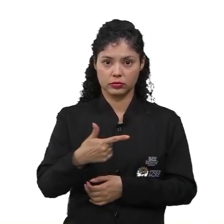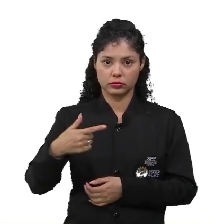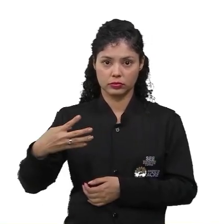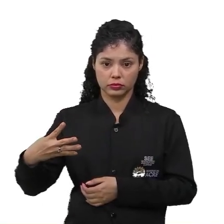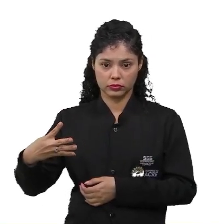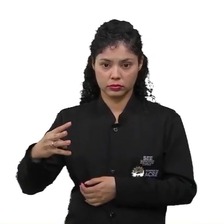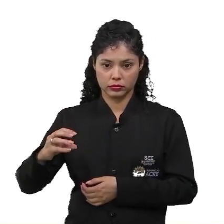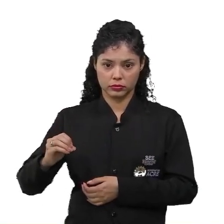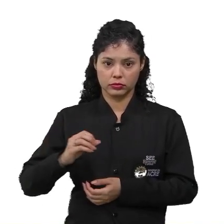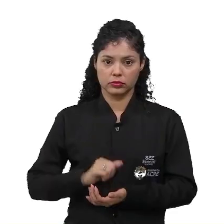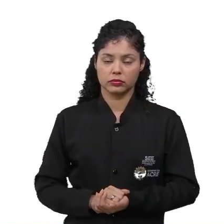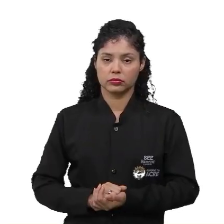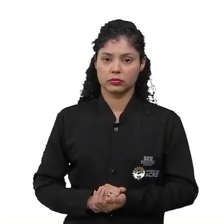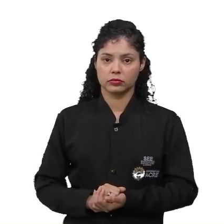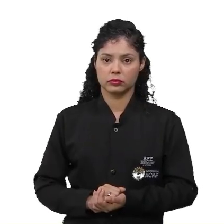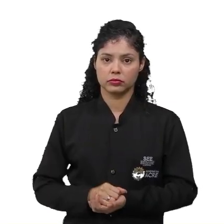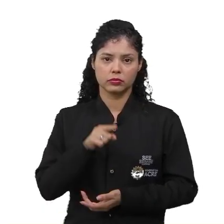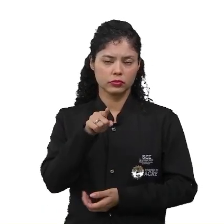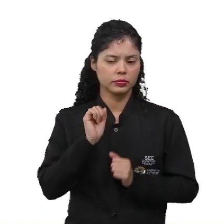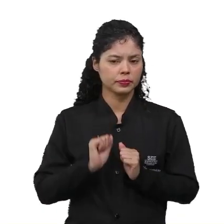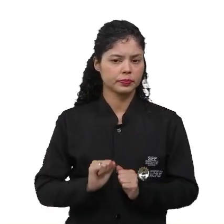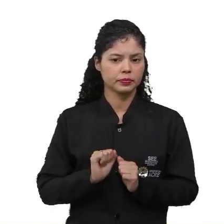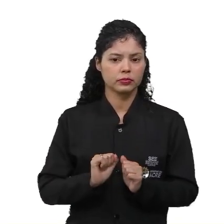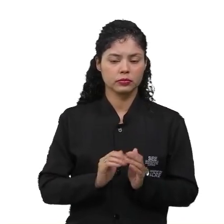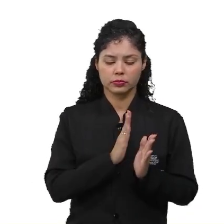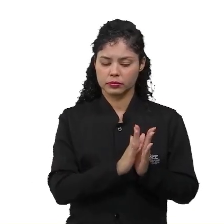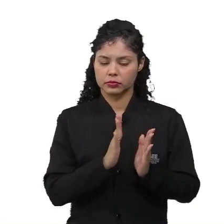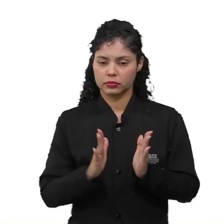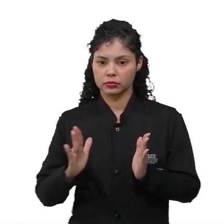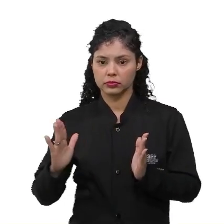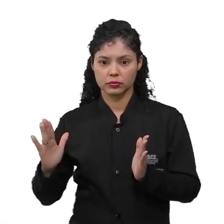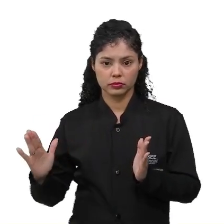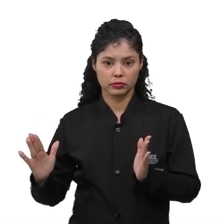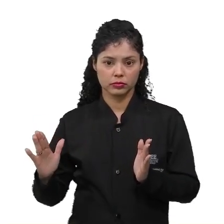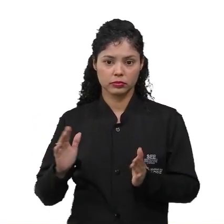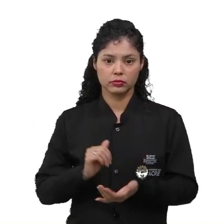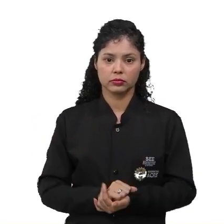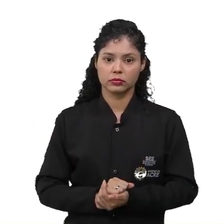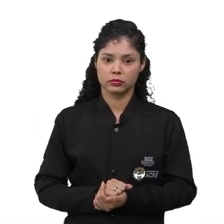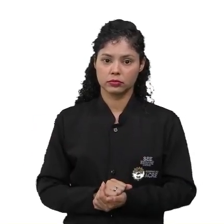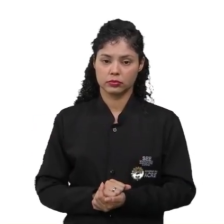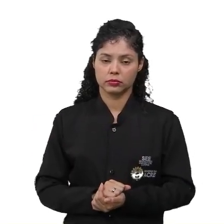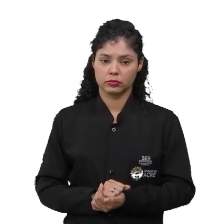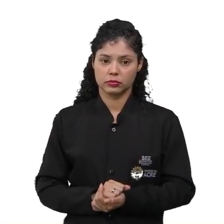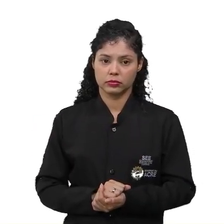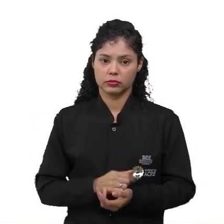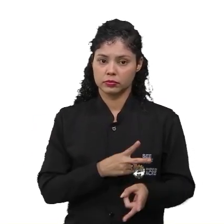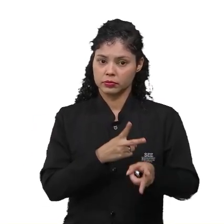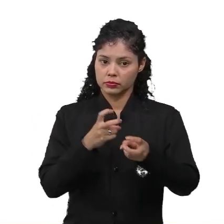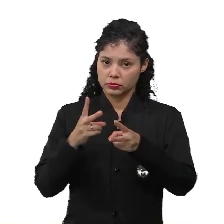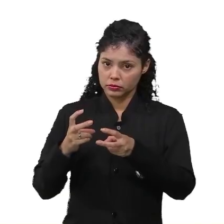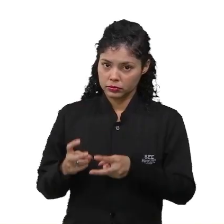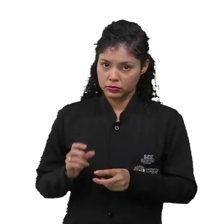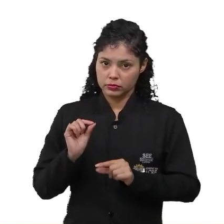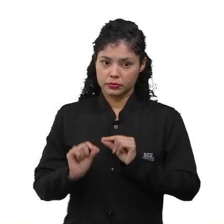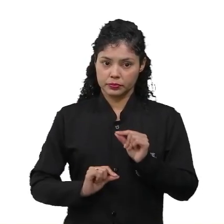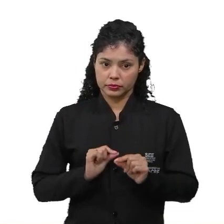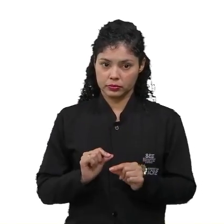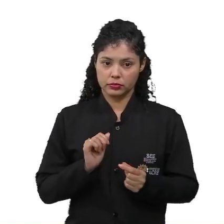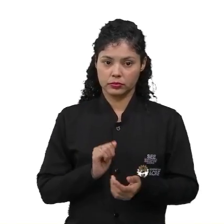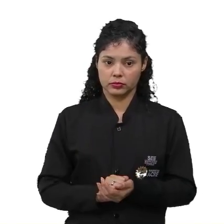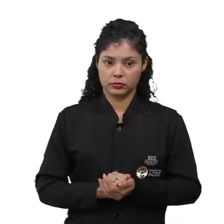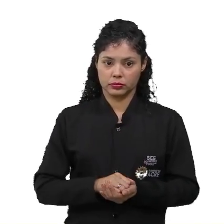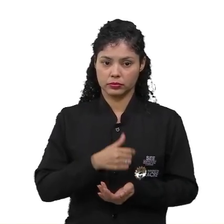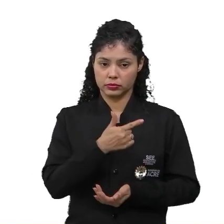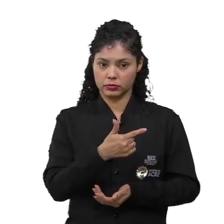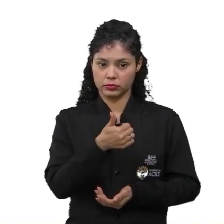1024. Você pode seguir esse padrão e perceber que na